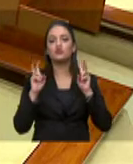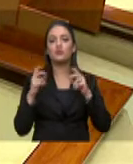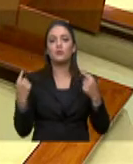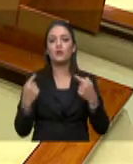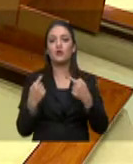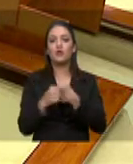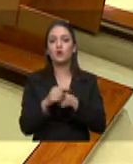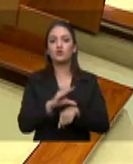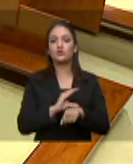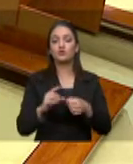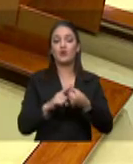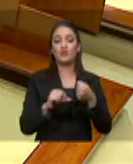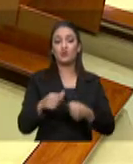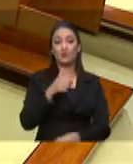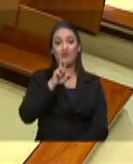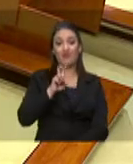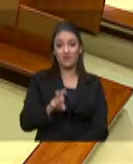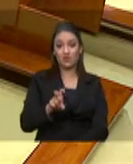do decreto.